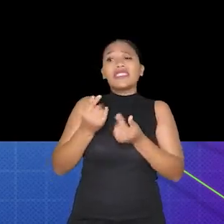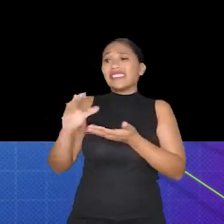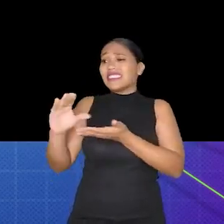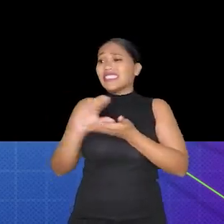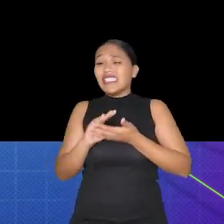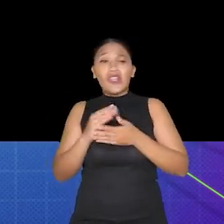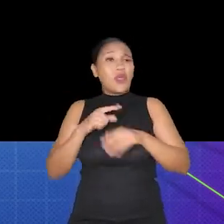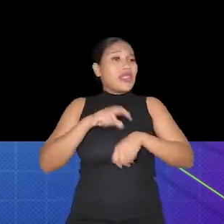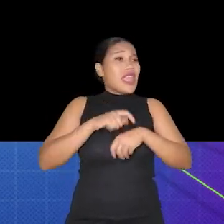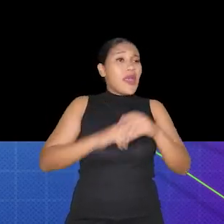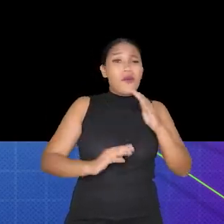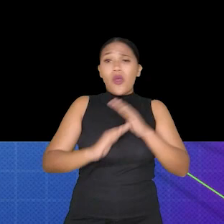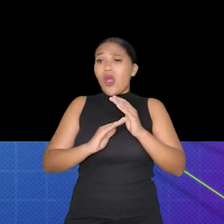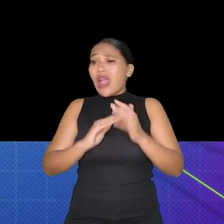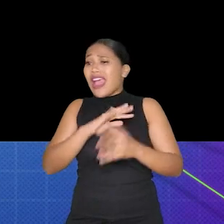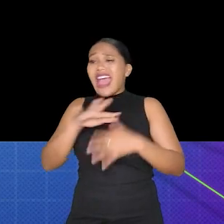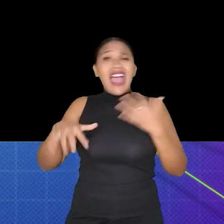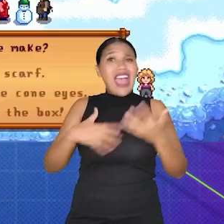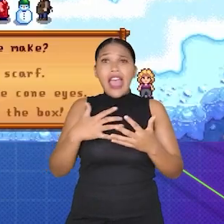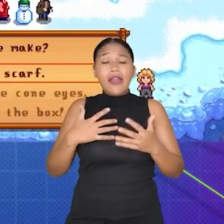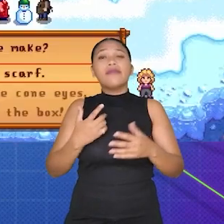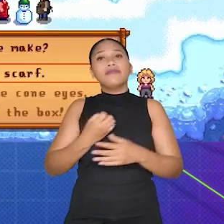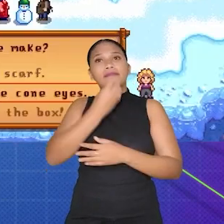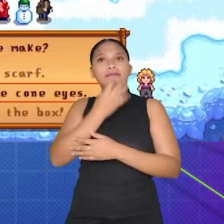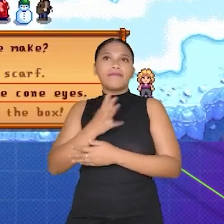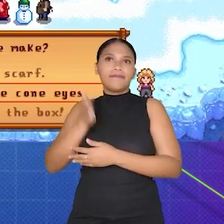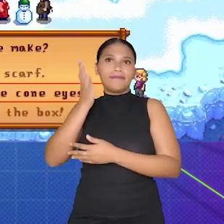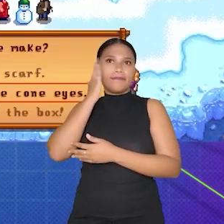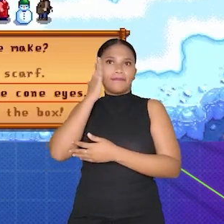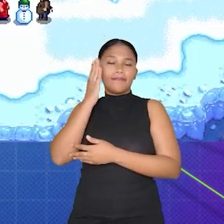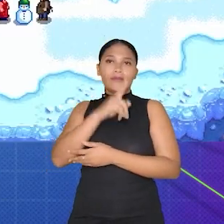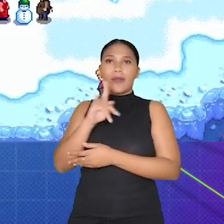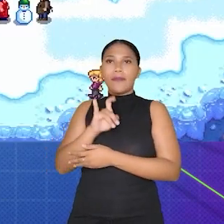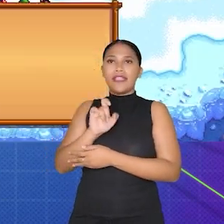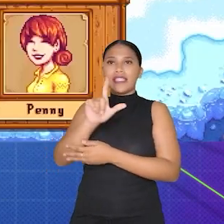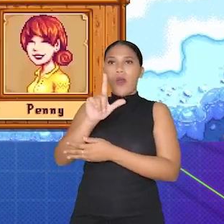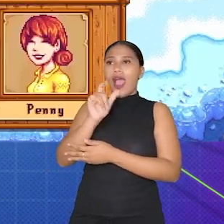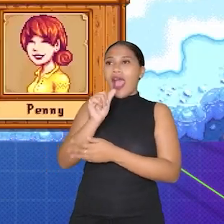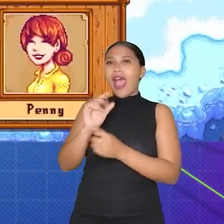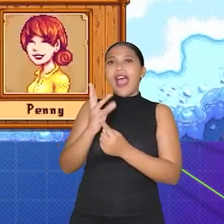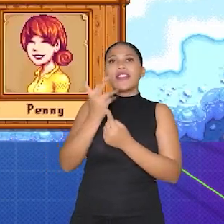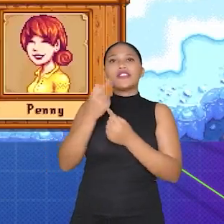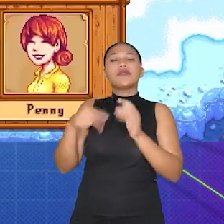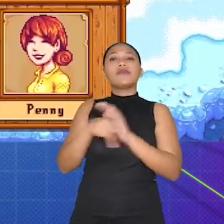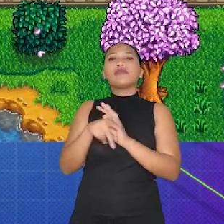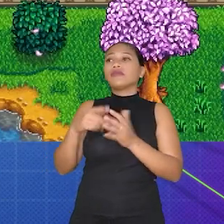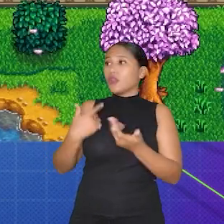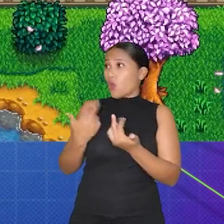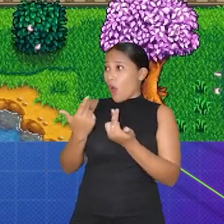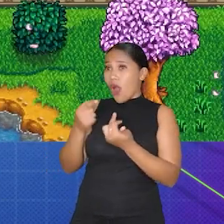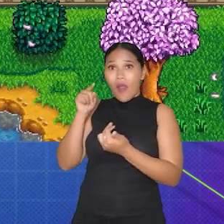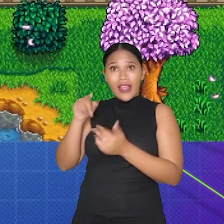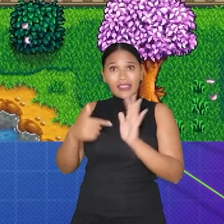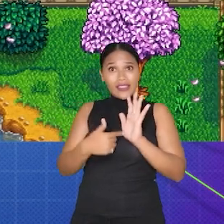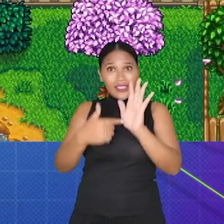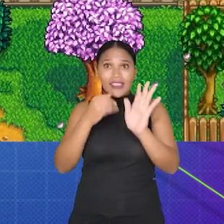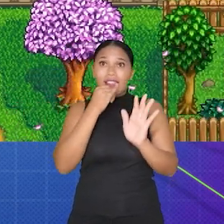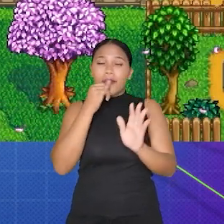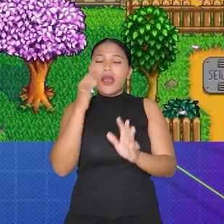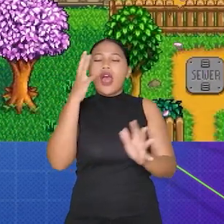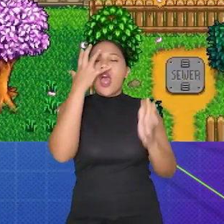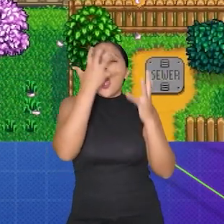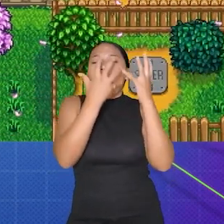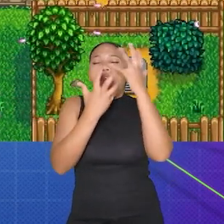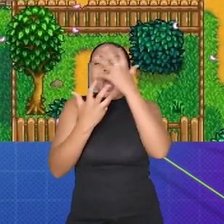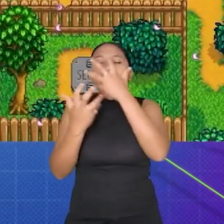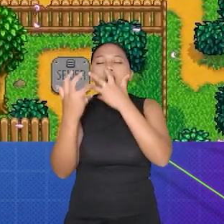quais o orçamento e o tempo de produção são bastante limitados. O uso de pixel art permite que um jogo como Stardew Valley tenha um